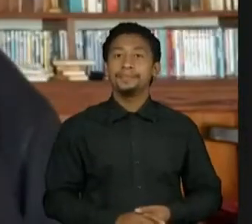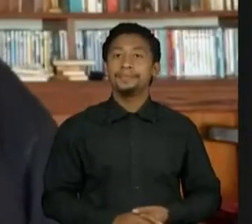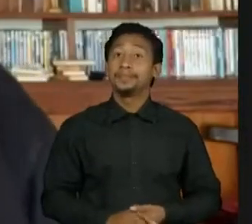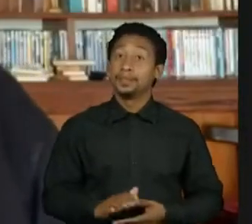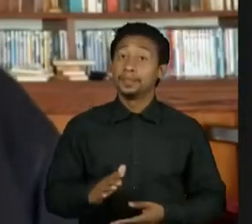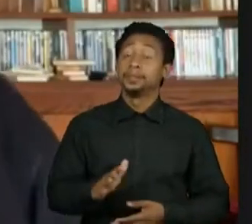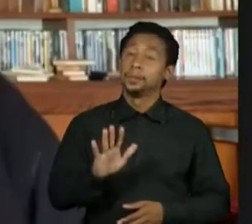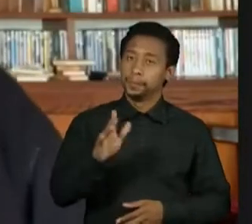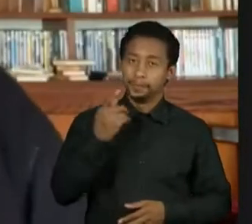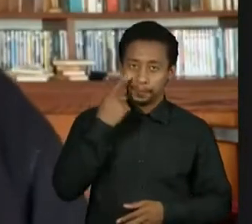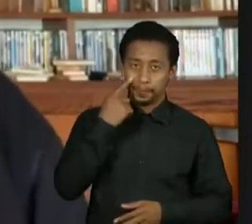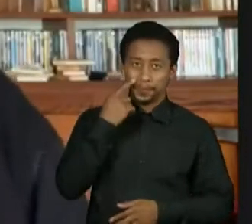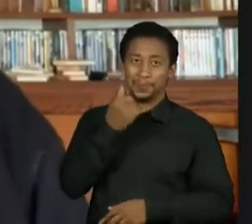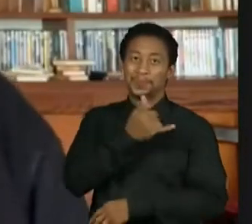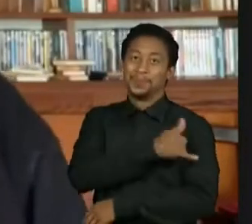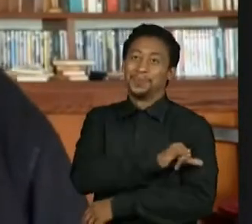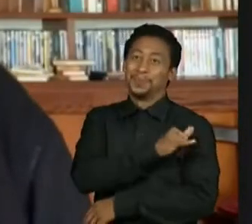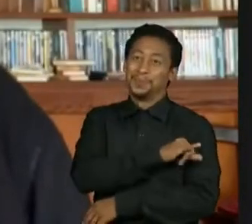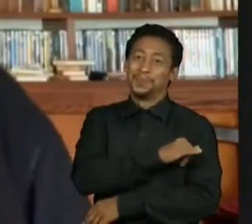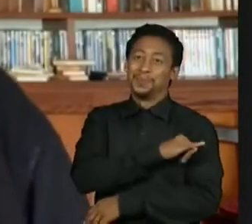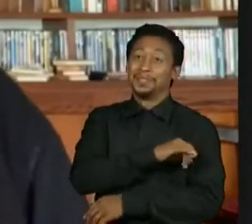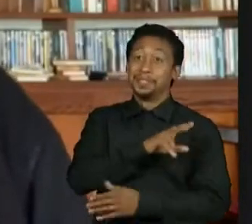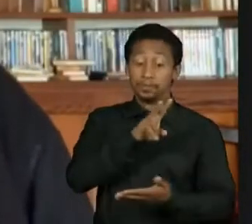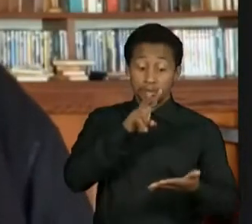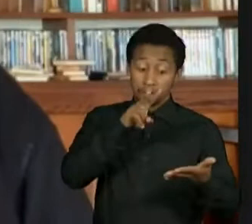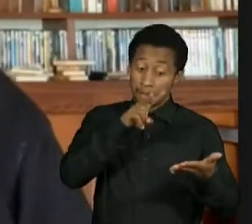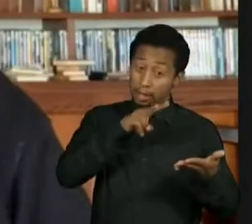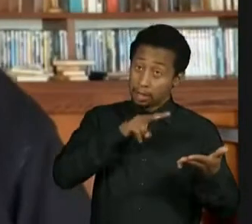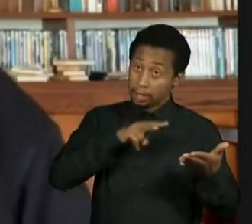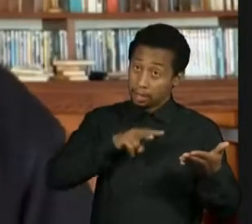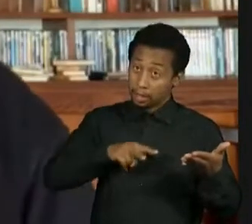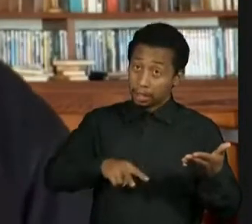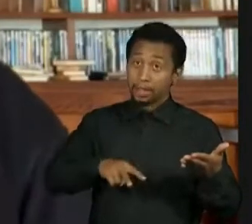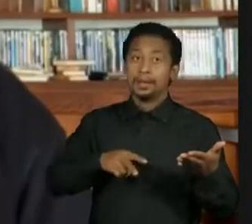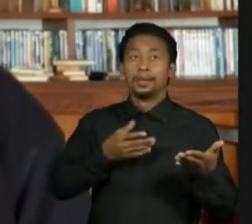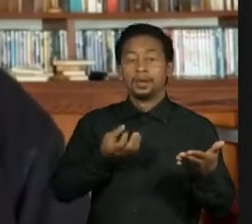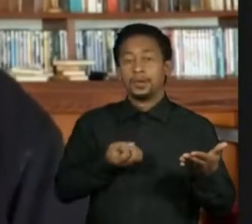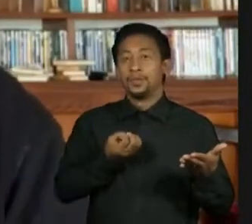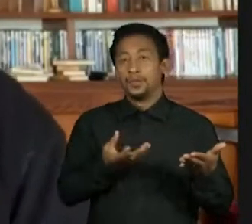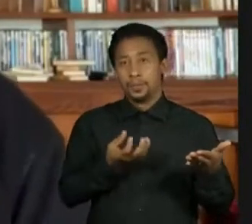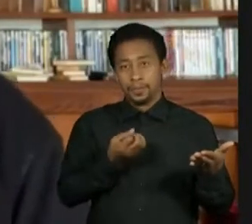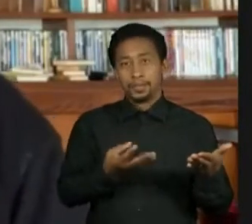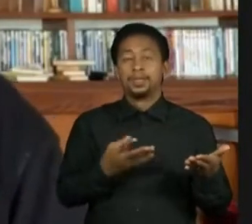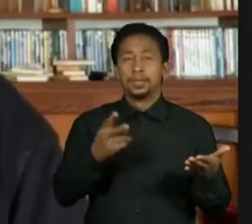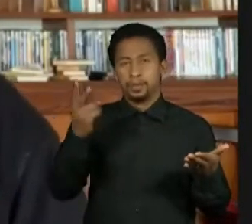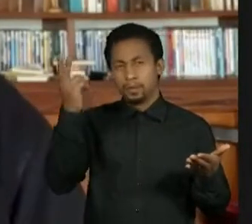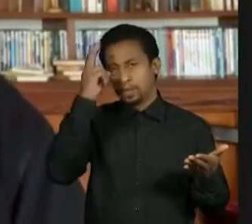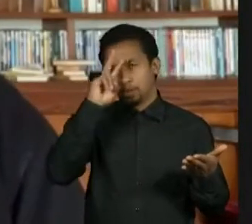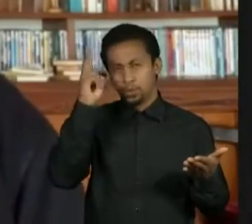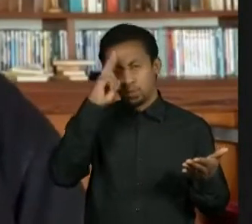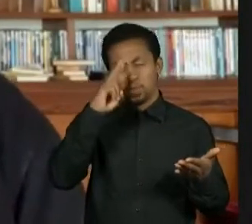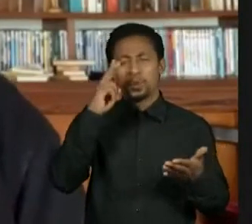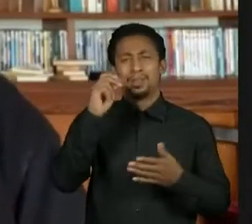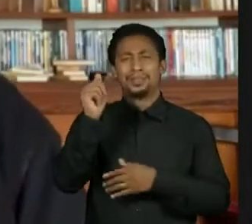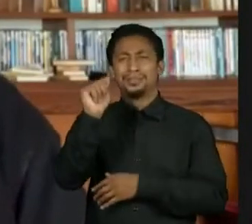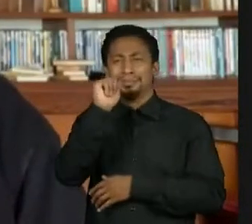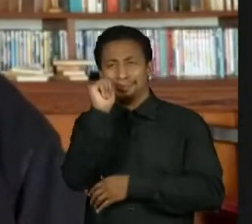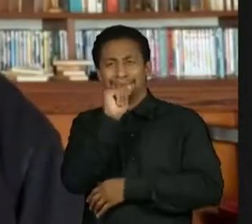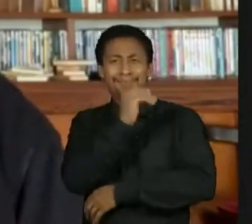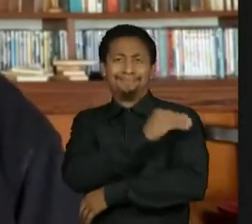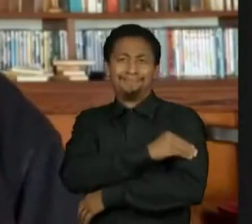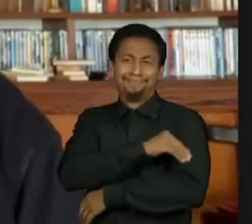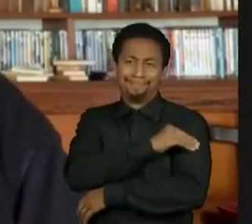Ela Carioca, né? Se você voltar, se você relê-lo, você vai ver as inúmeras histórias de alcoolismo, de dependência de